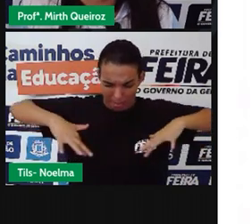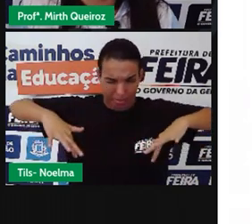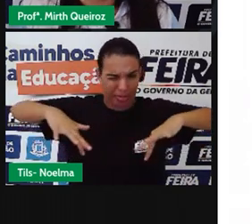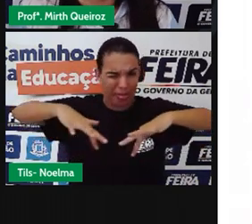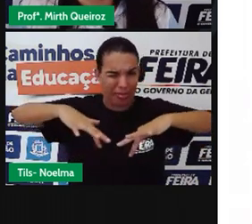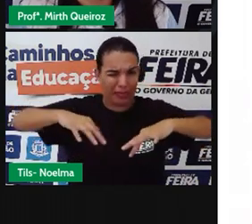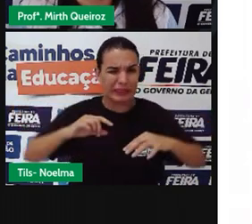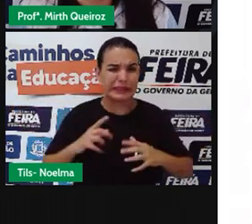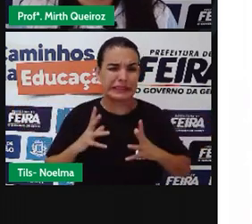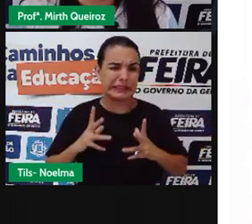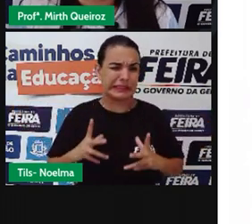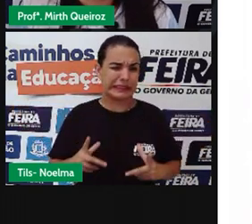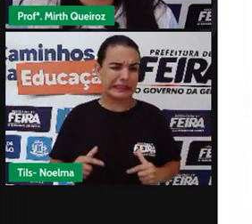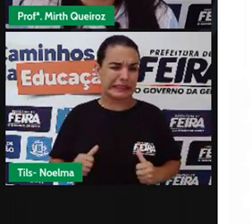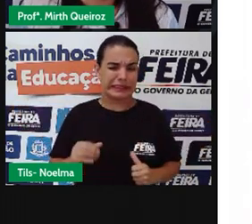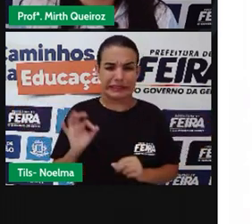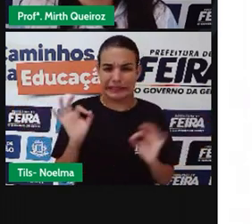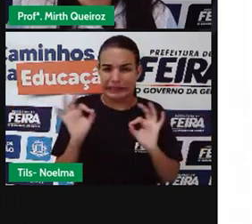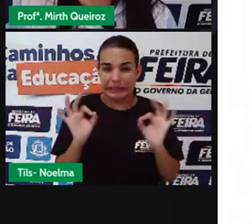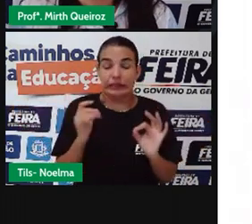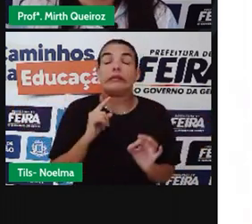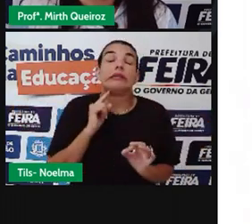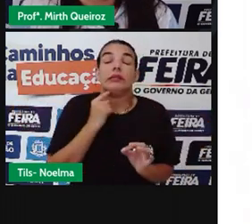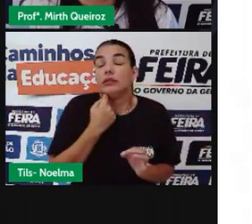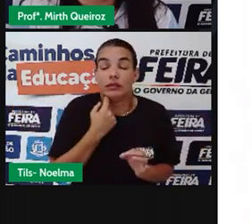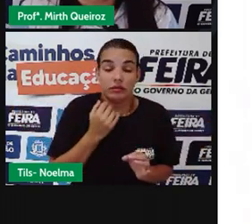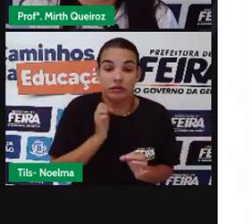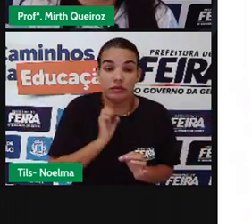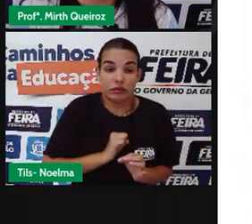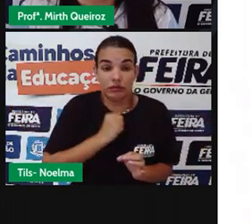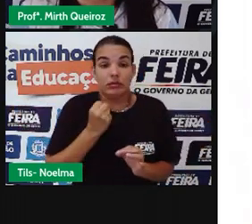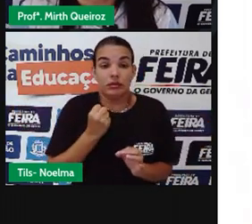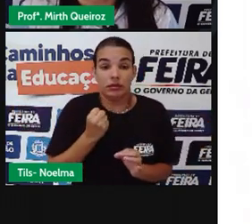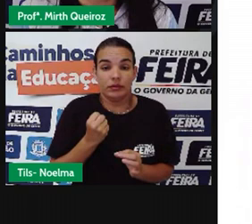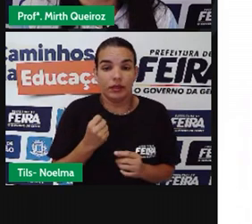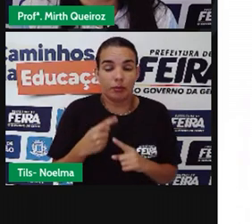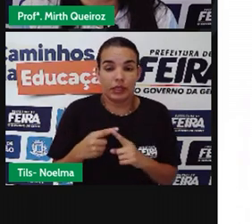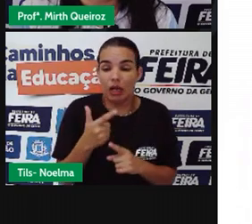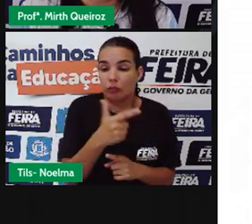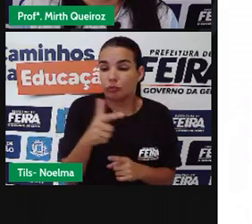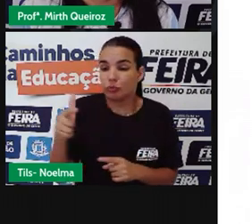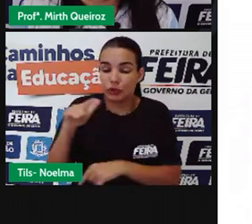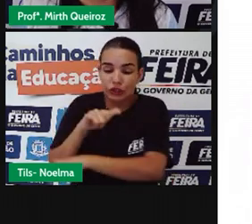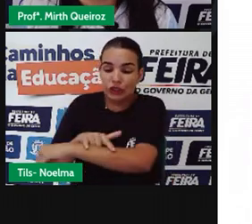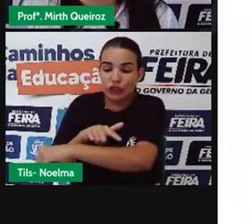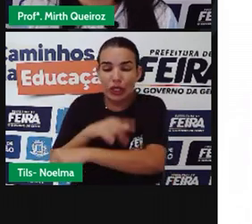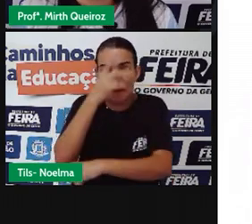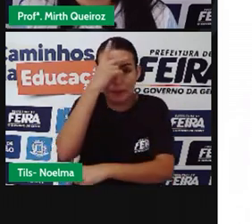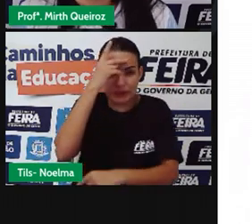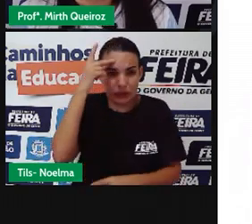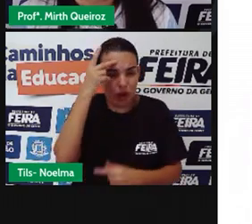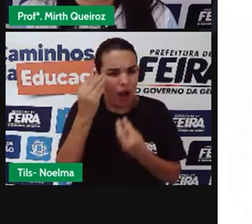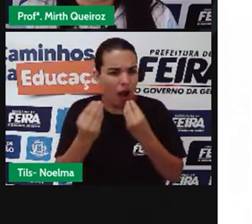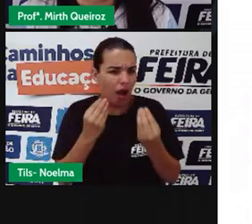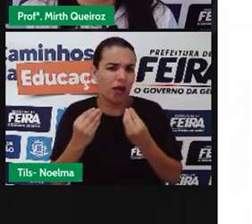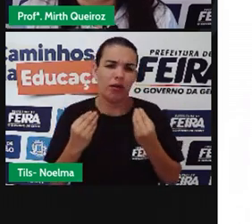contato ou esses Pingo 2,5 e urina né de outras pessoas aí